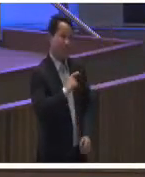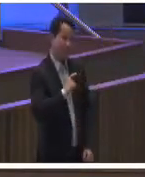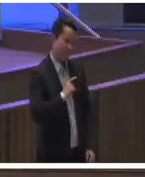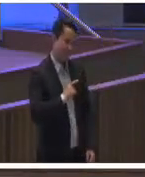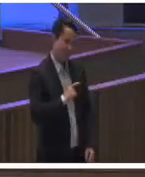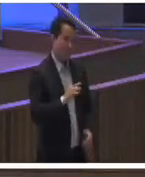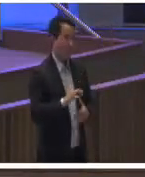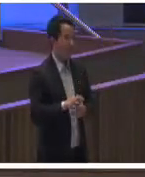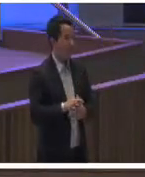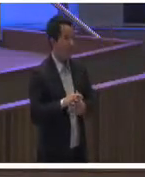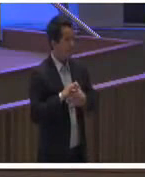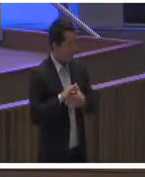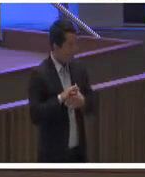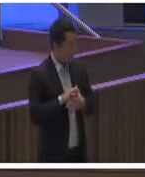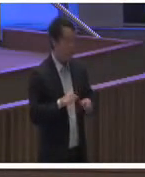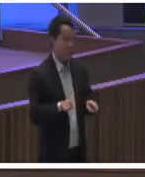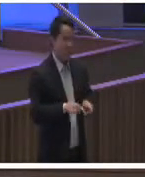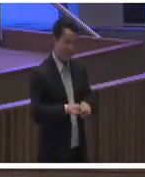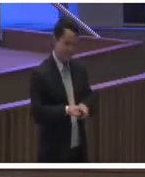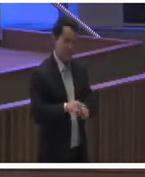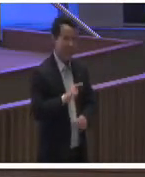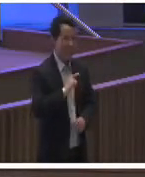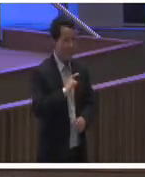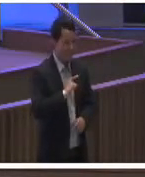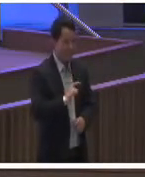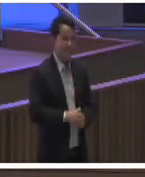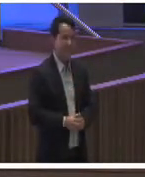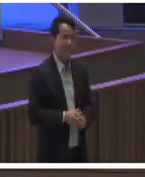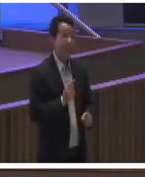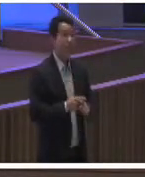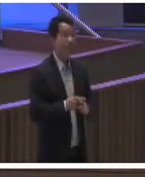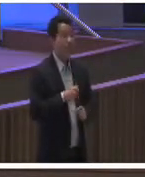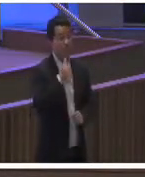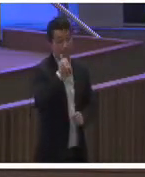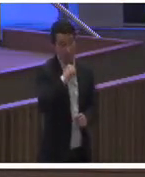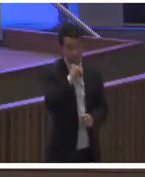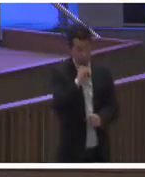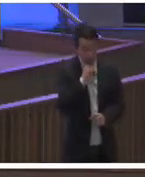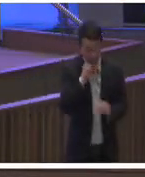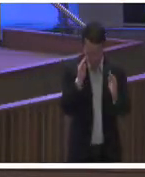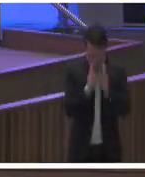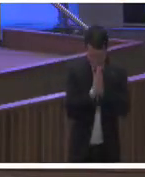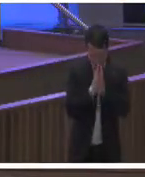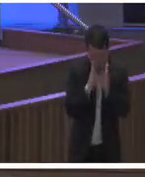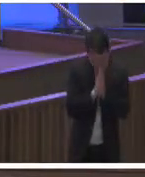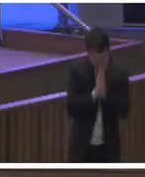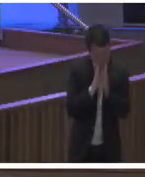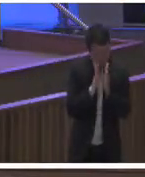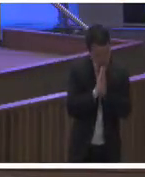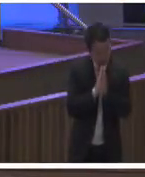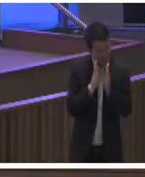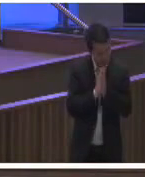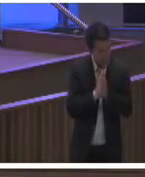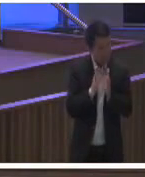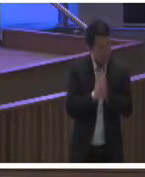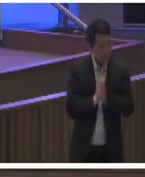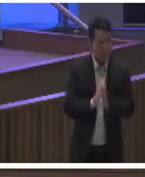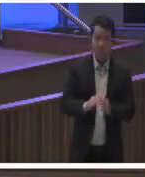líder espiritual, porque quem faz a obra é o poder de